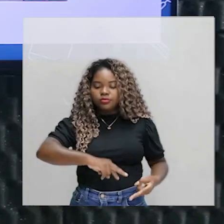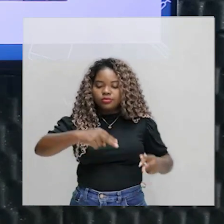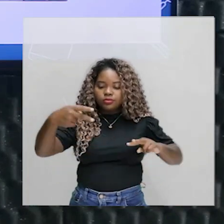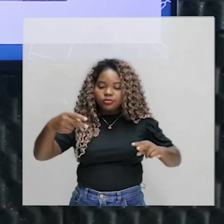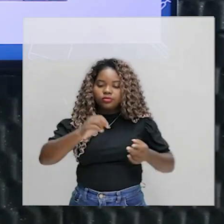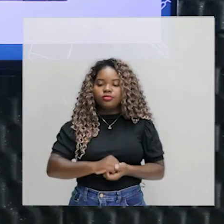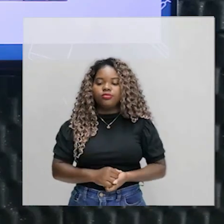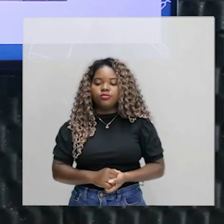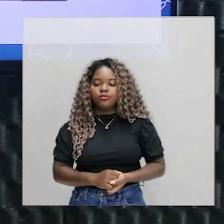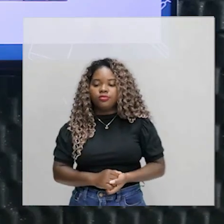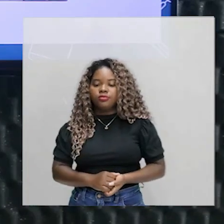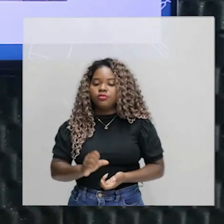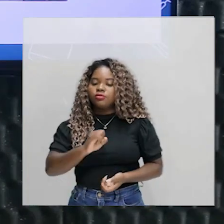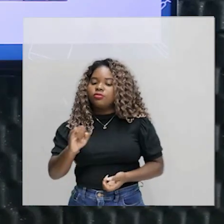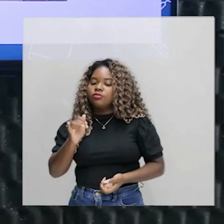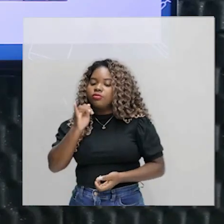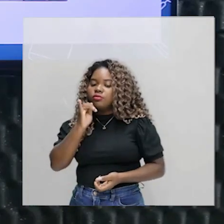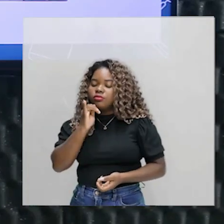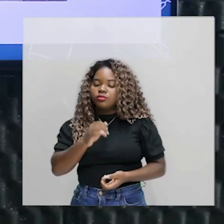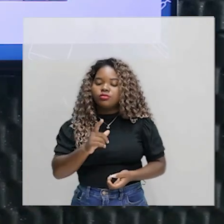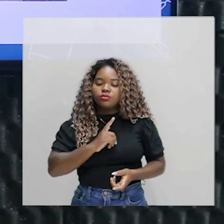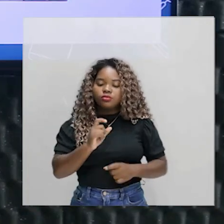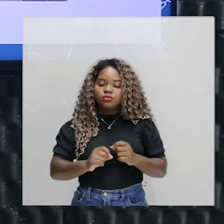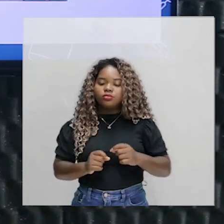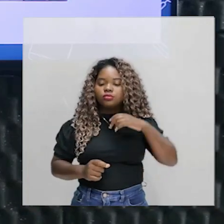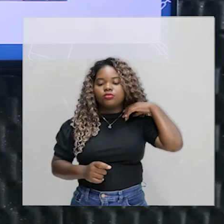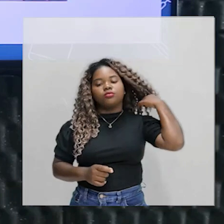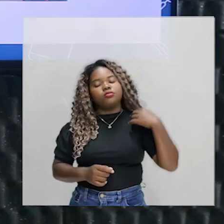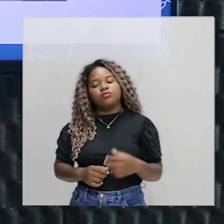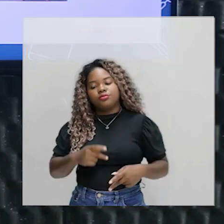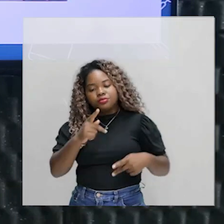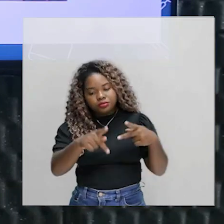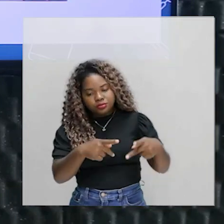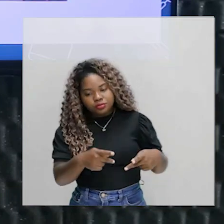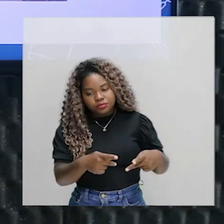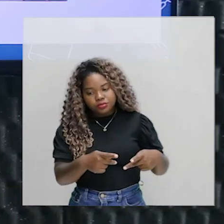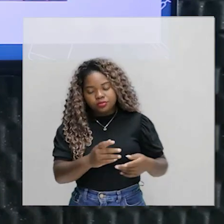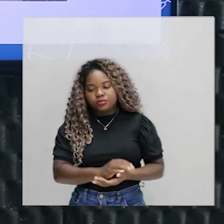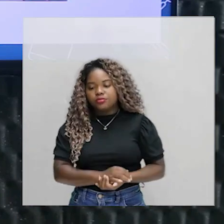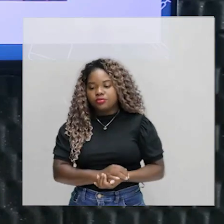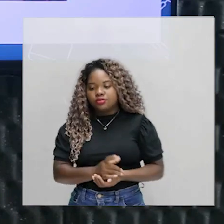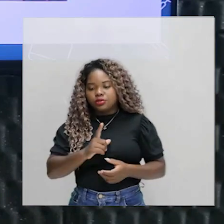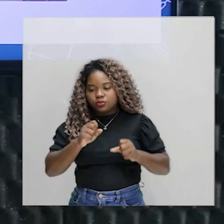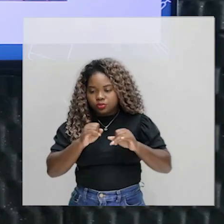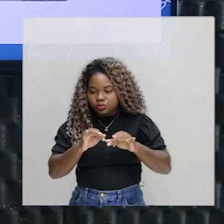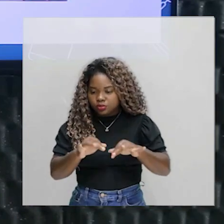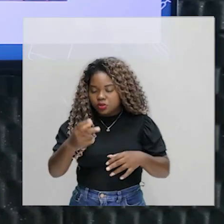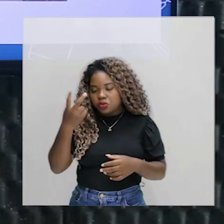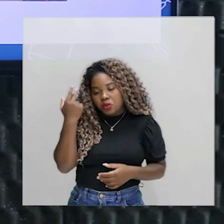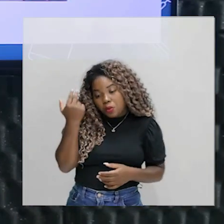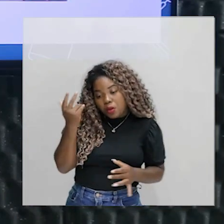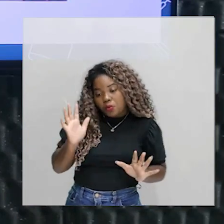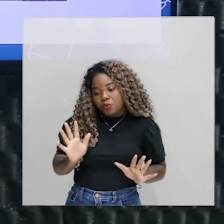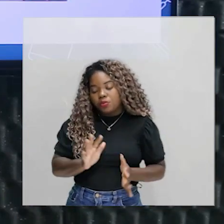tá então se eu por exemplo eu tenho uma população de seres vivos que seguem uma distribuição como essa uma distribuição normal